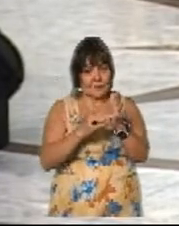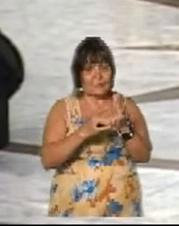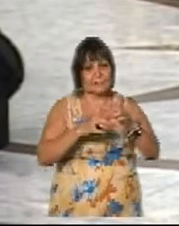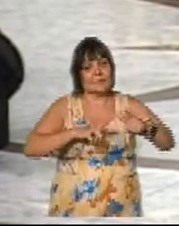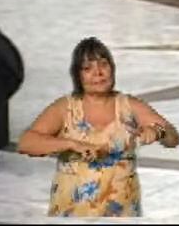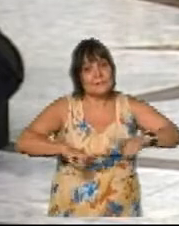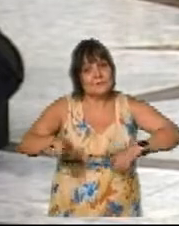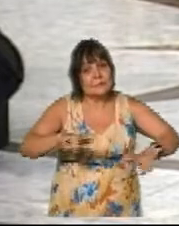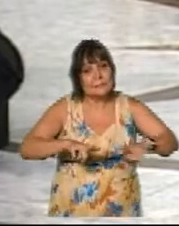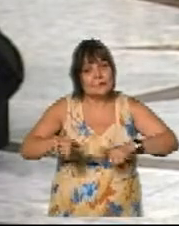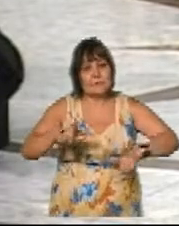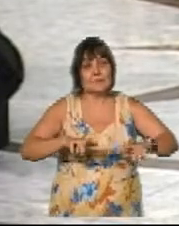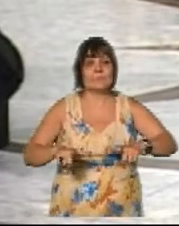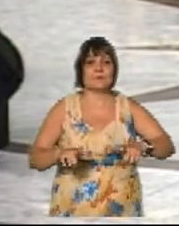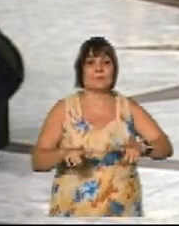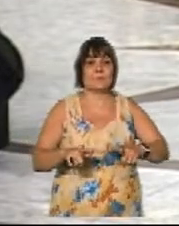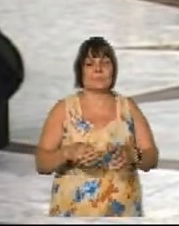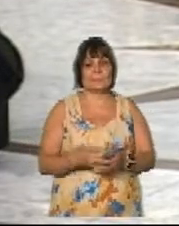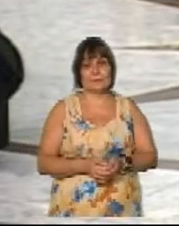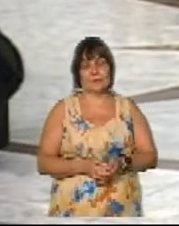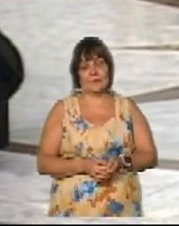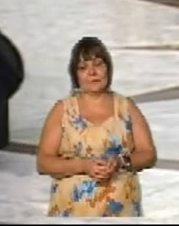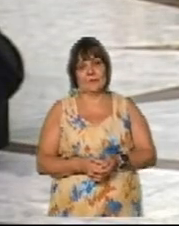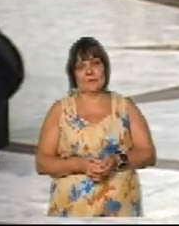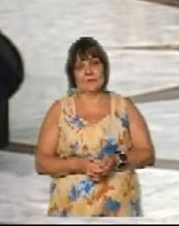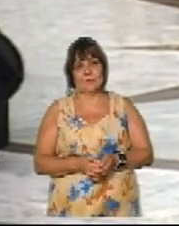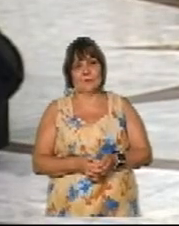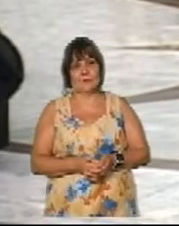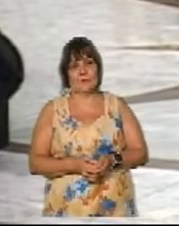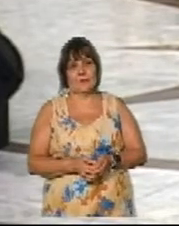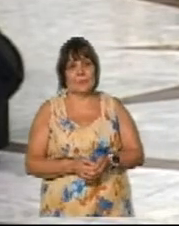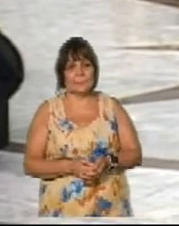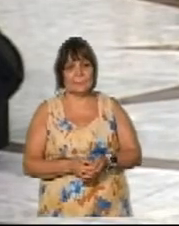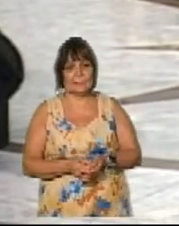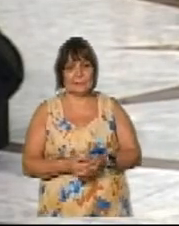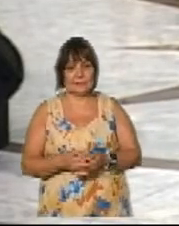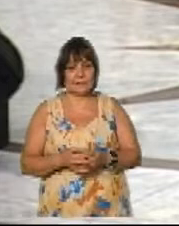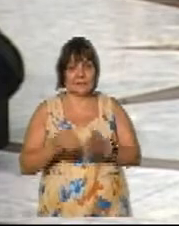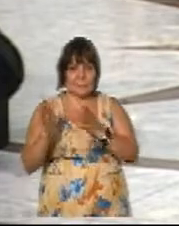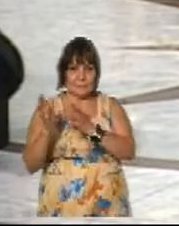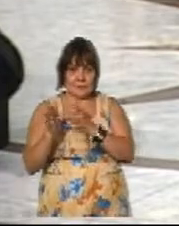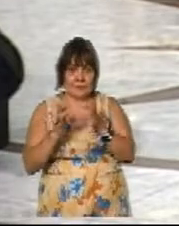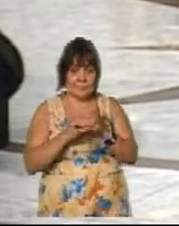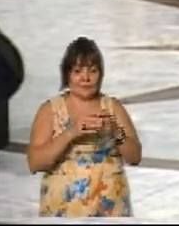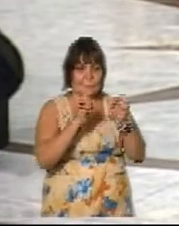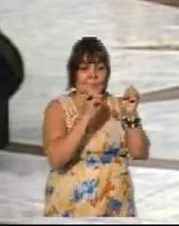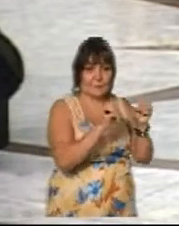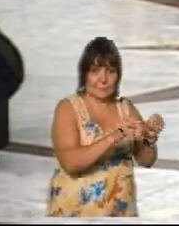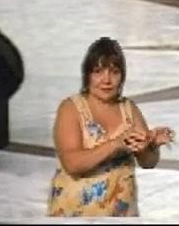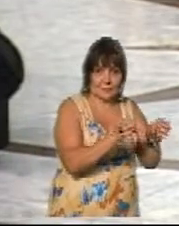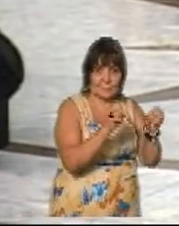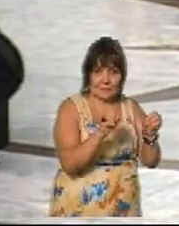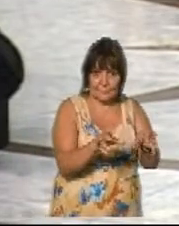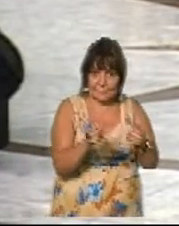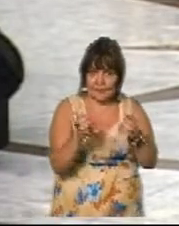Jesus tinha uma preocupação em seu coração. Onde ele chegava, ele pregava, ele